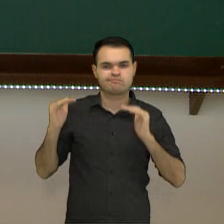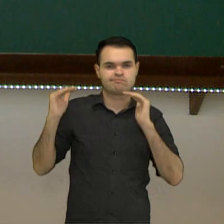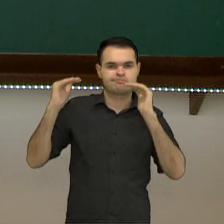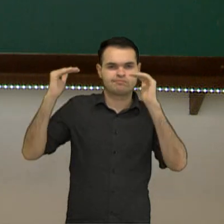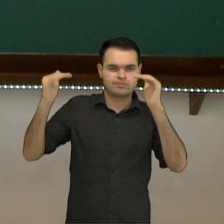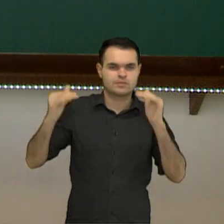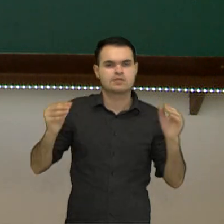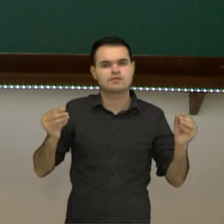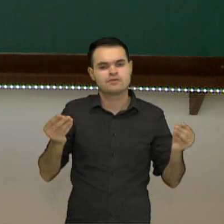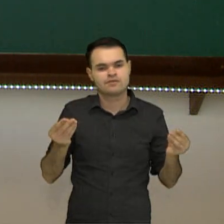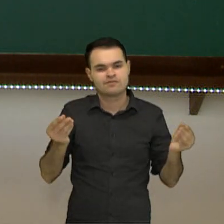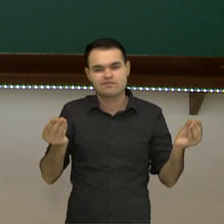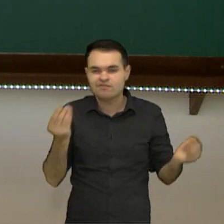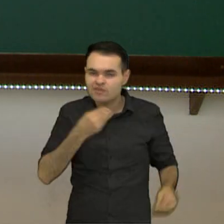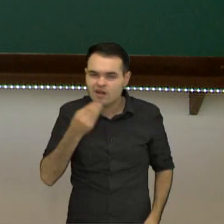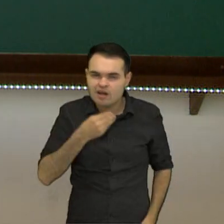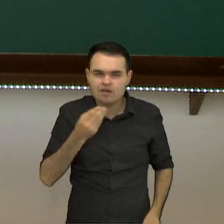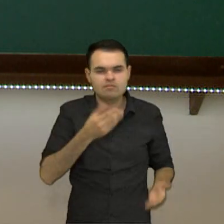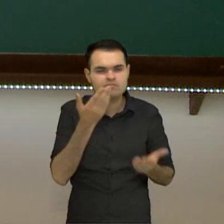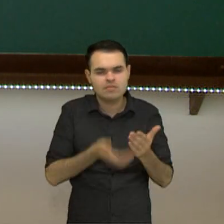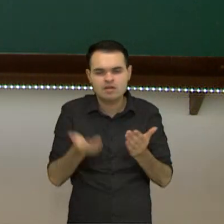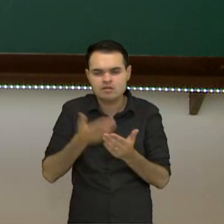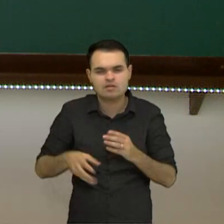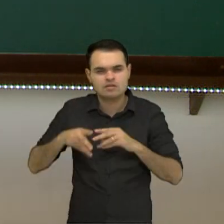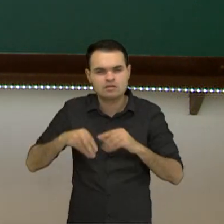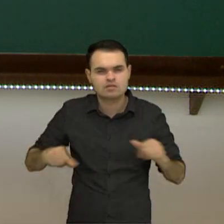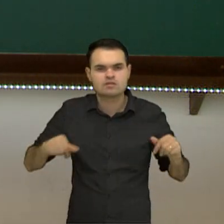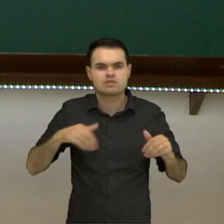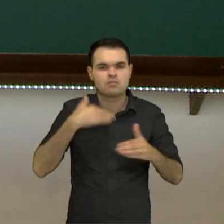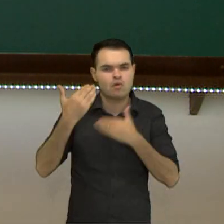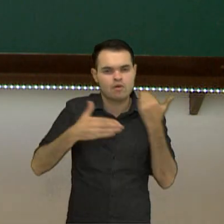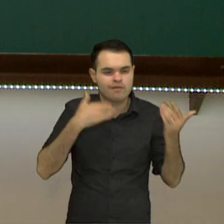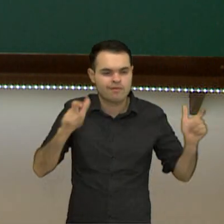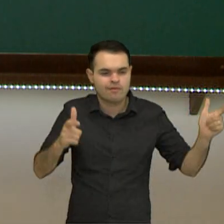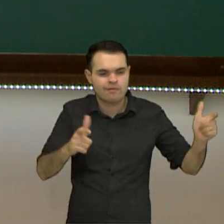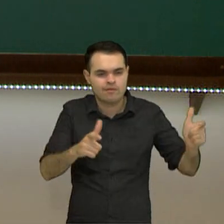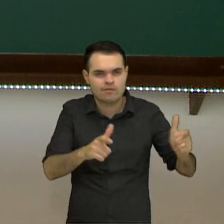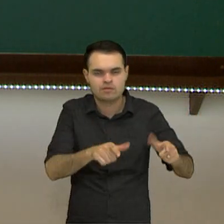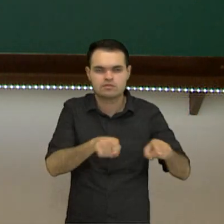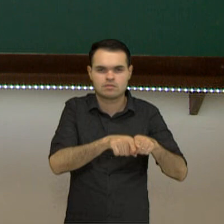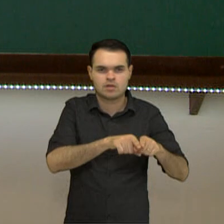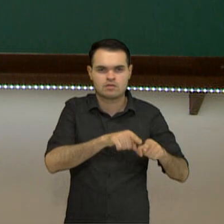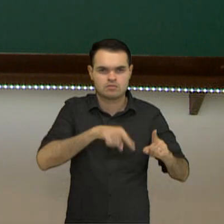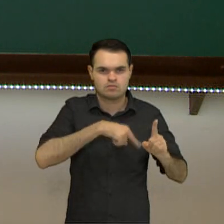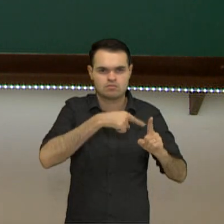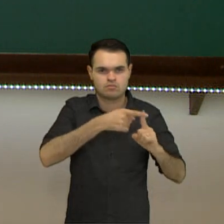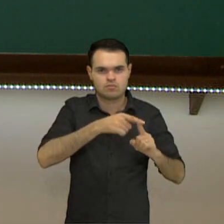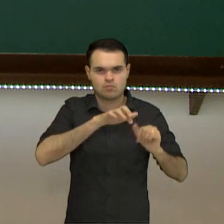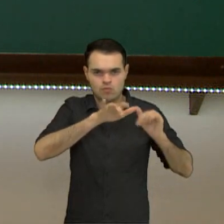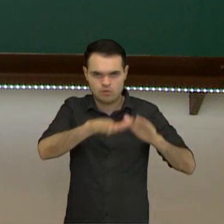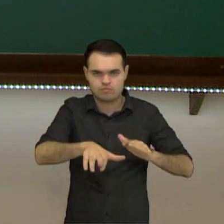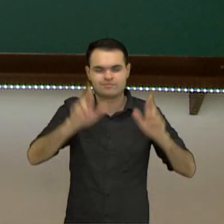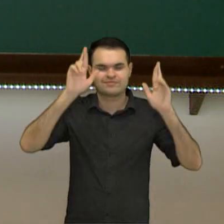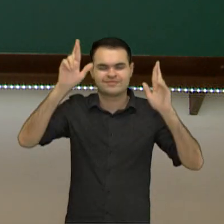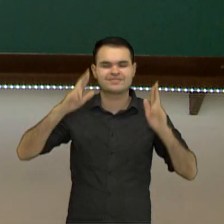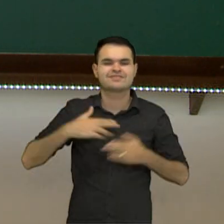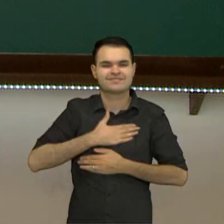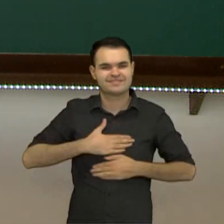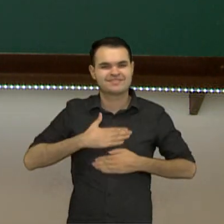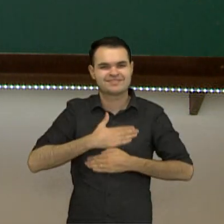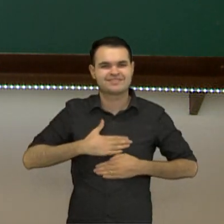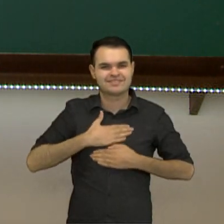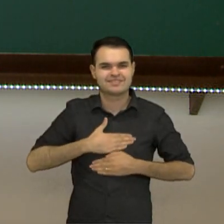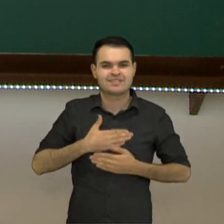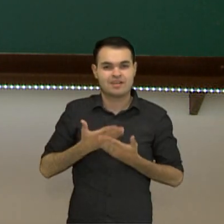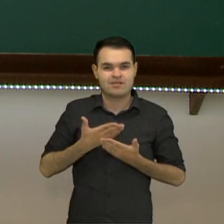da nobreza, né, que acabou perdendo terras e perdendo a vida nesse movimento das cruzadas. Beleza? Espero que vocês tenham